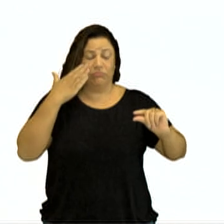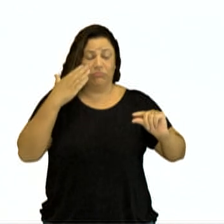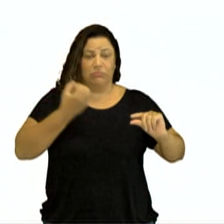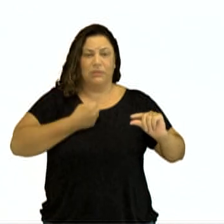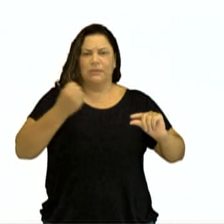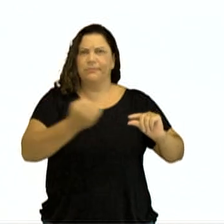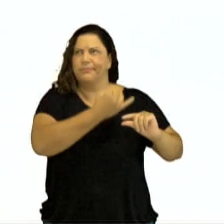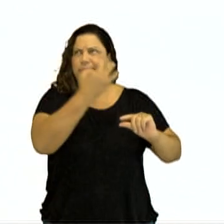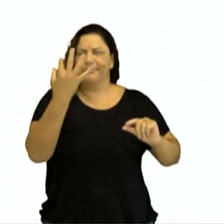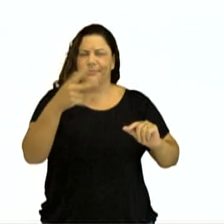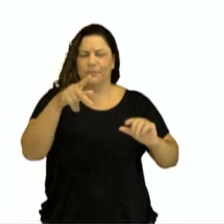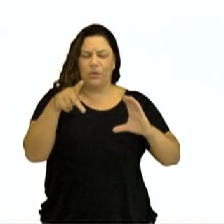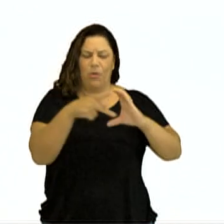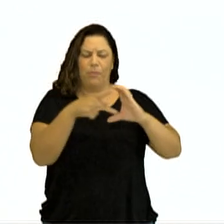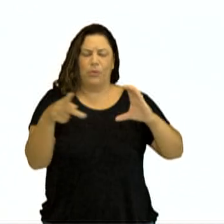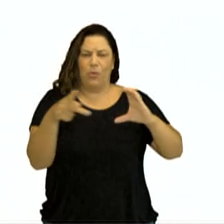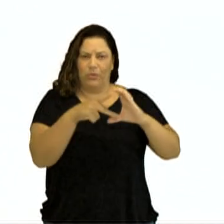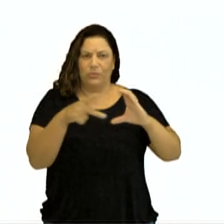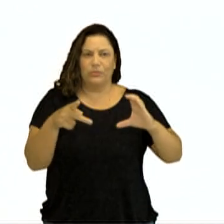de prótons.